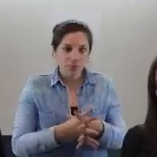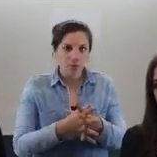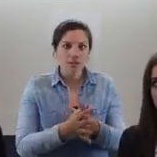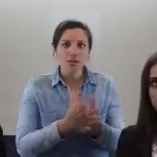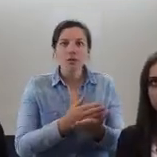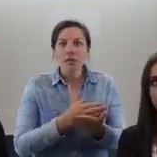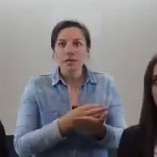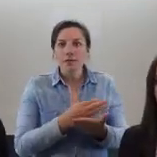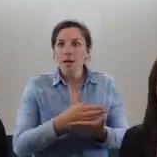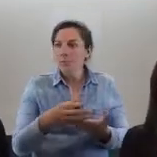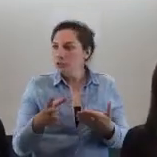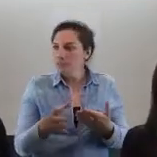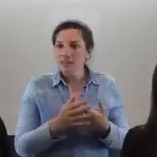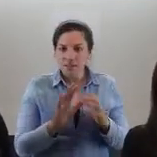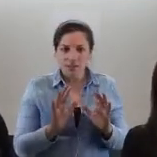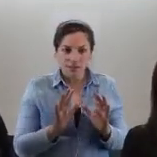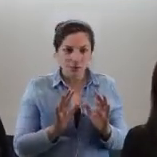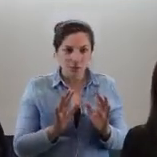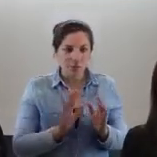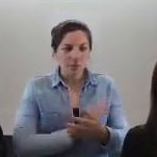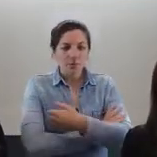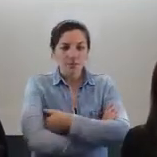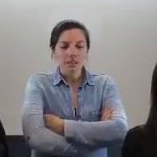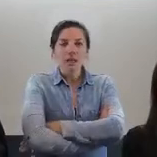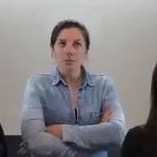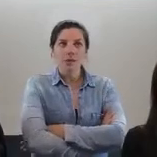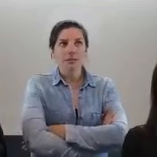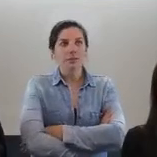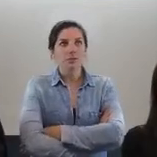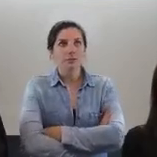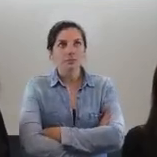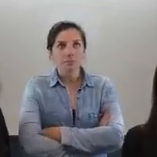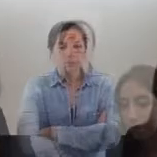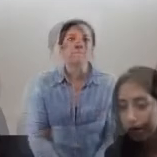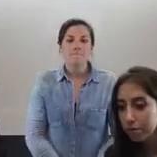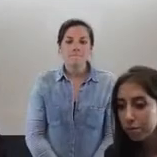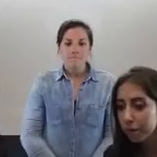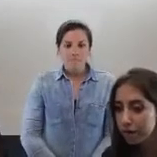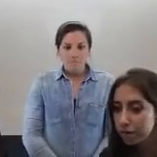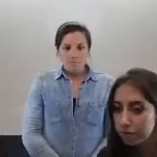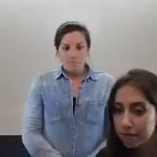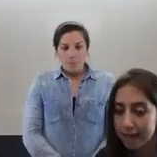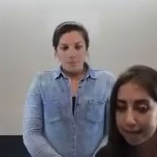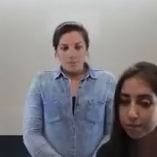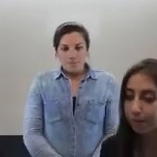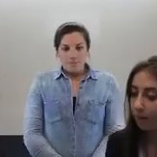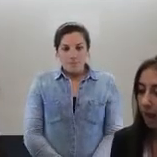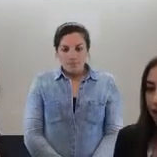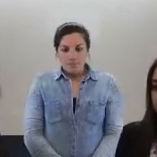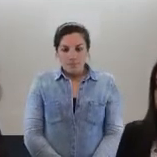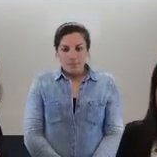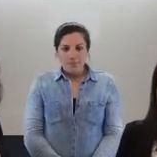várias revisões, então dá para utilizar sem receio nenhum. Mas legal, bacana isso. E sobre os periódicos é